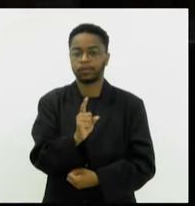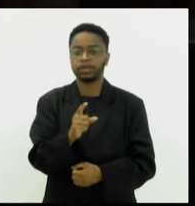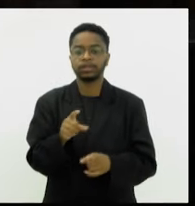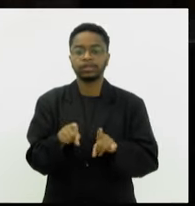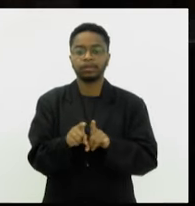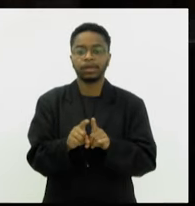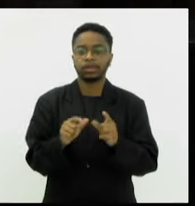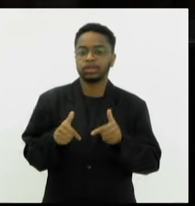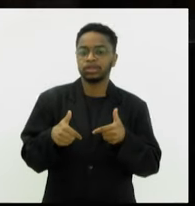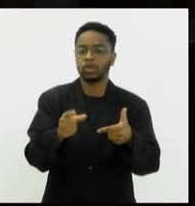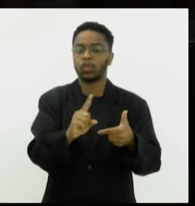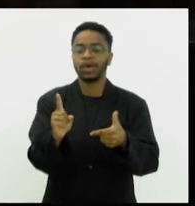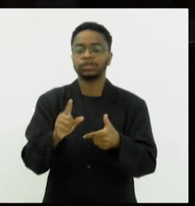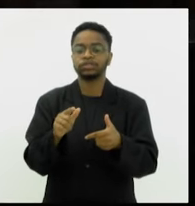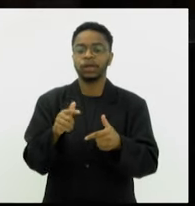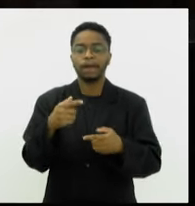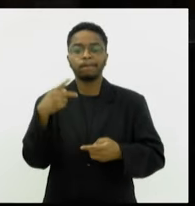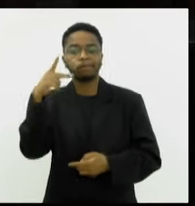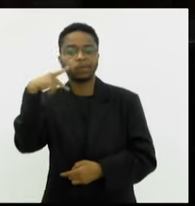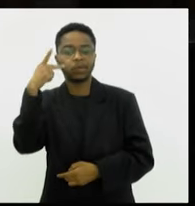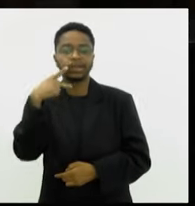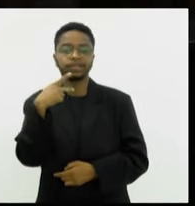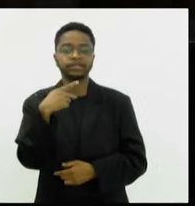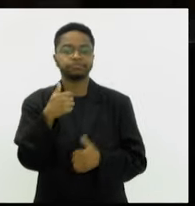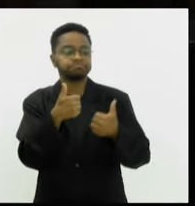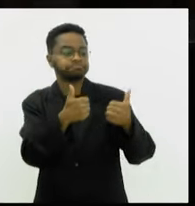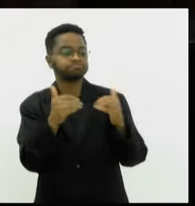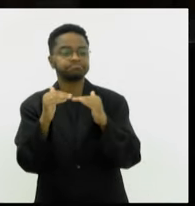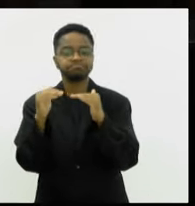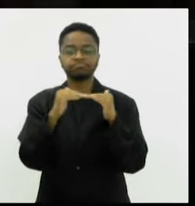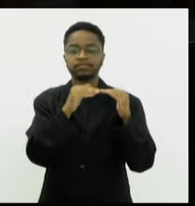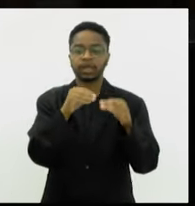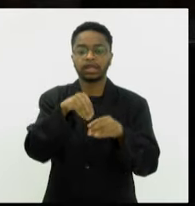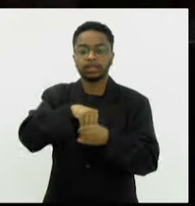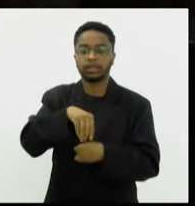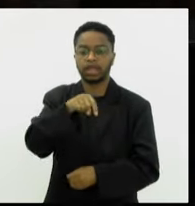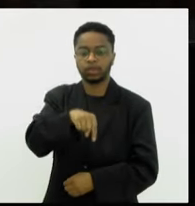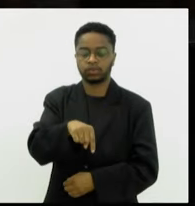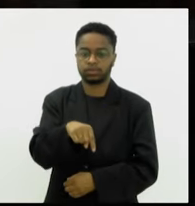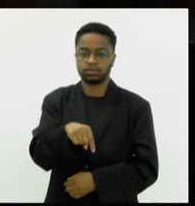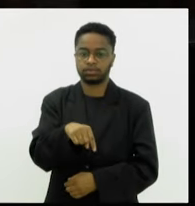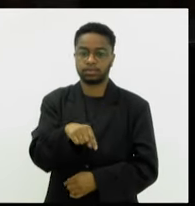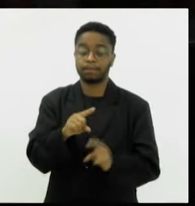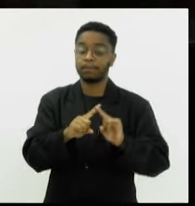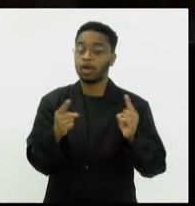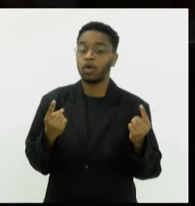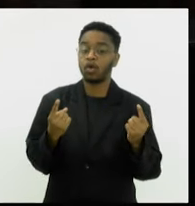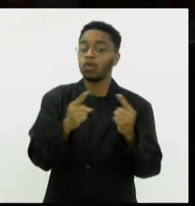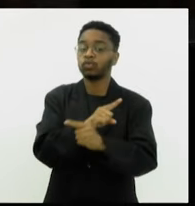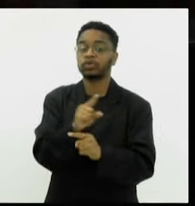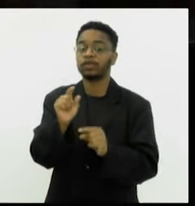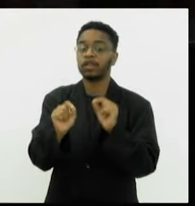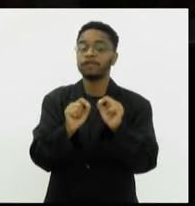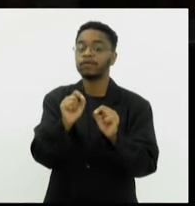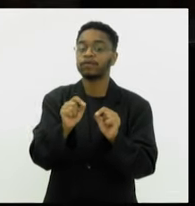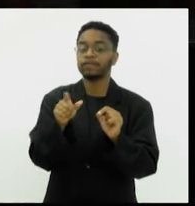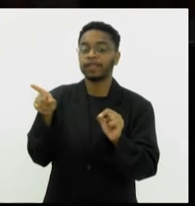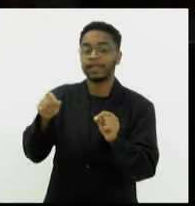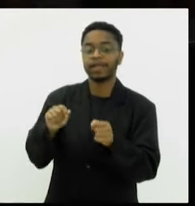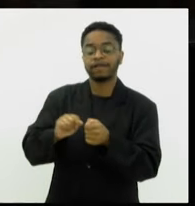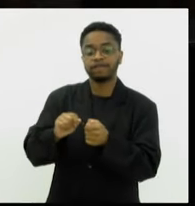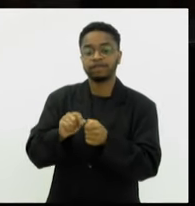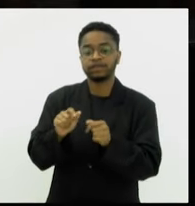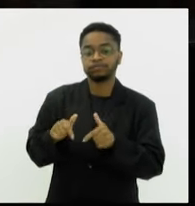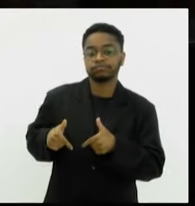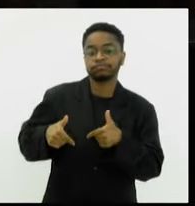a política do tapinha nas costas dentro desse lugar do parlamento. Pelo contrário, ela ousou ser uma mulher